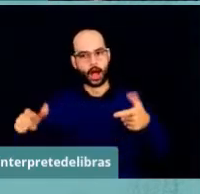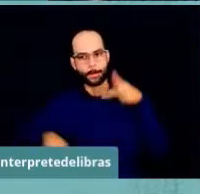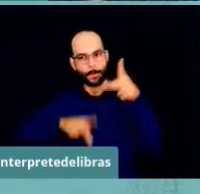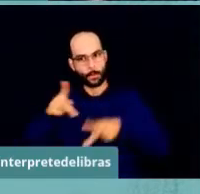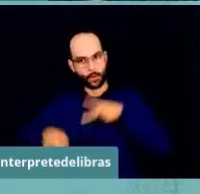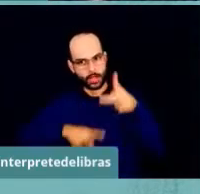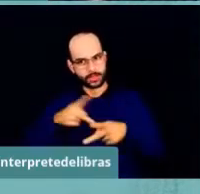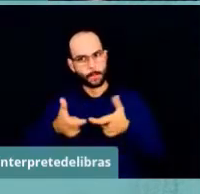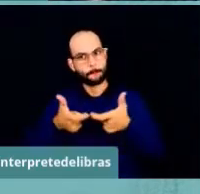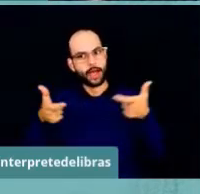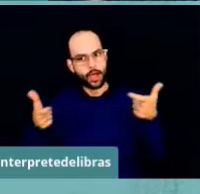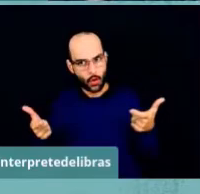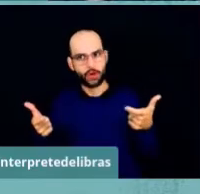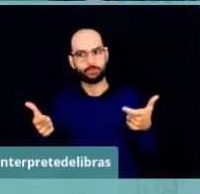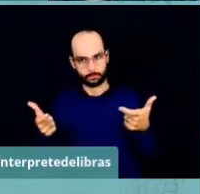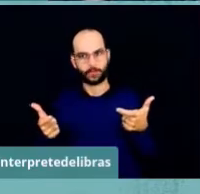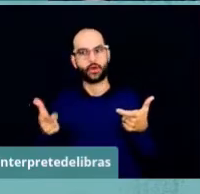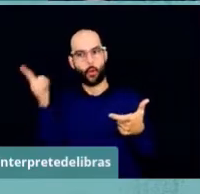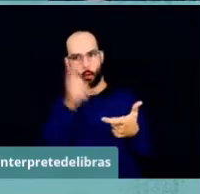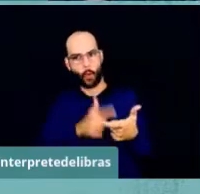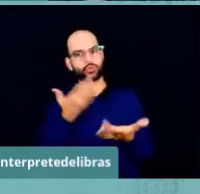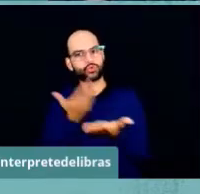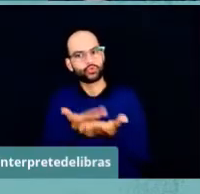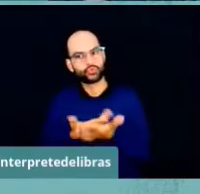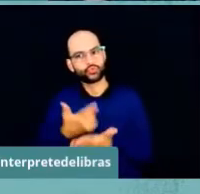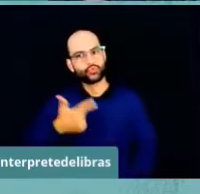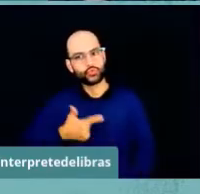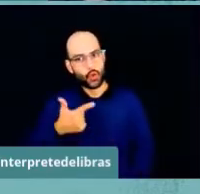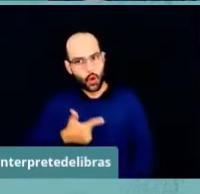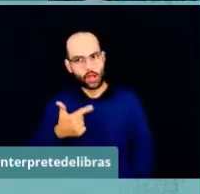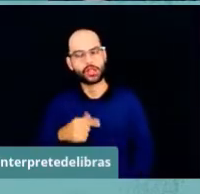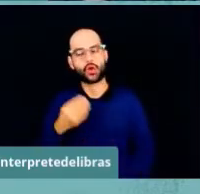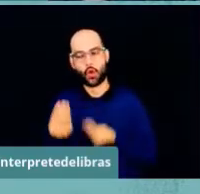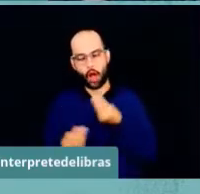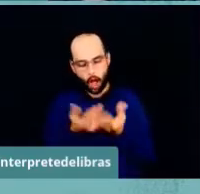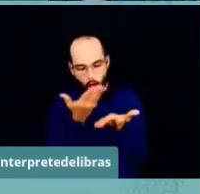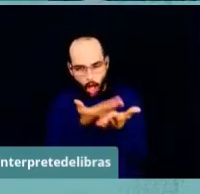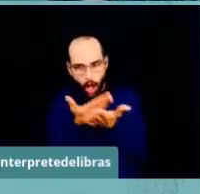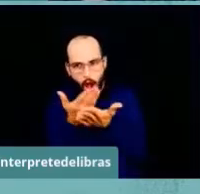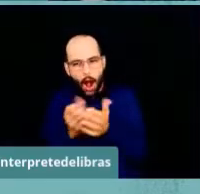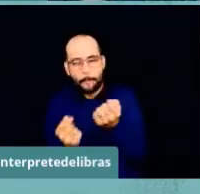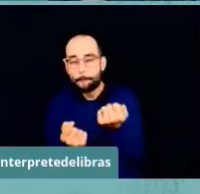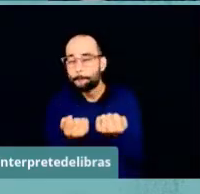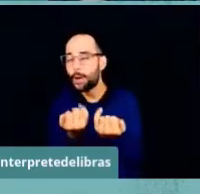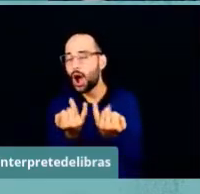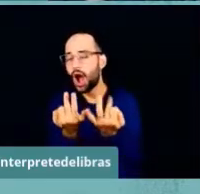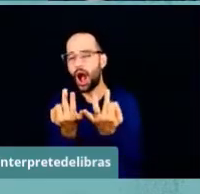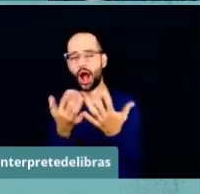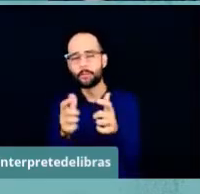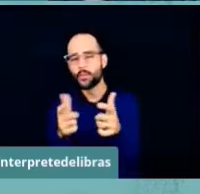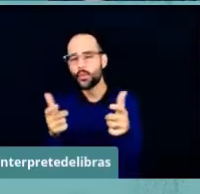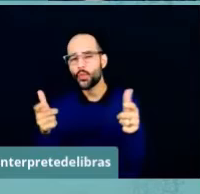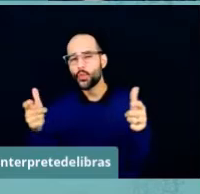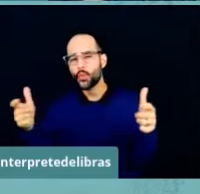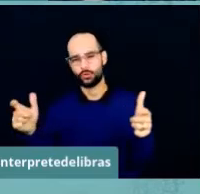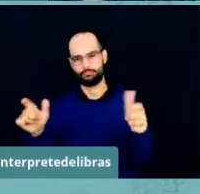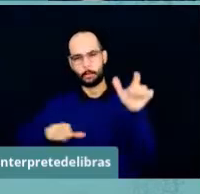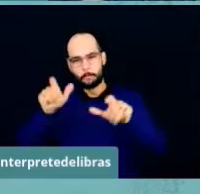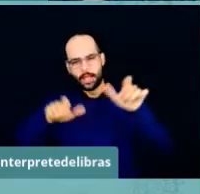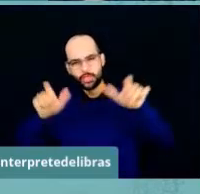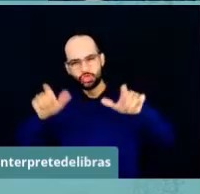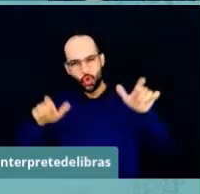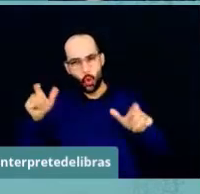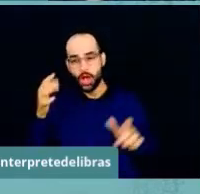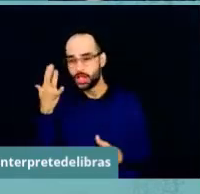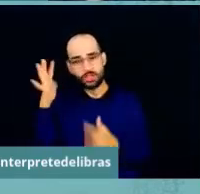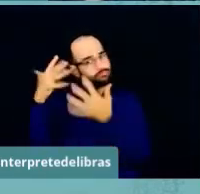fase 2. Aí eu passo a avaliar essa vacina em centenas de pessoas. Segue o mesmo